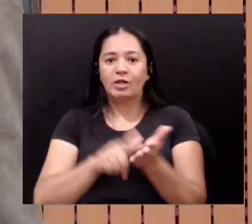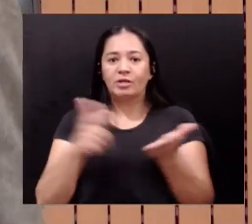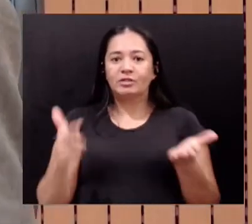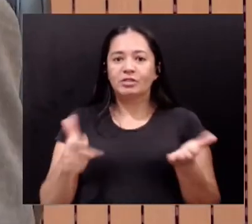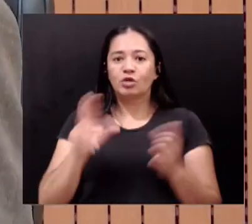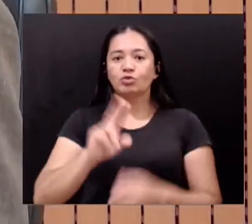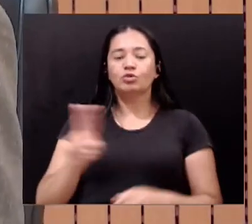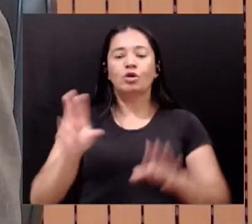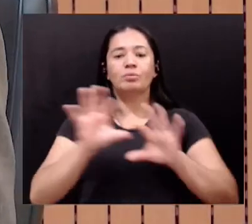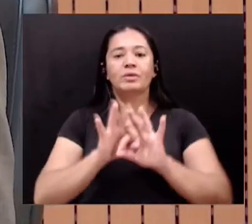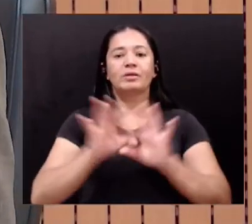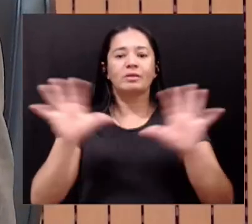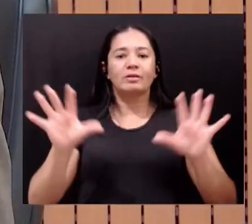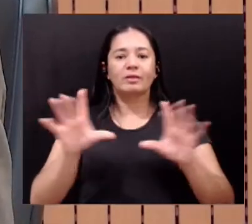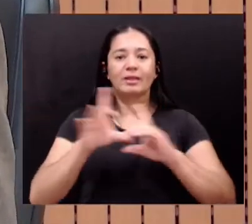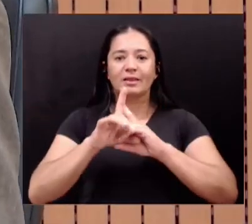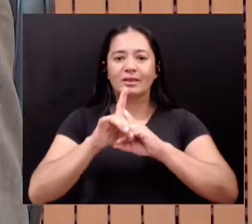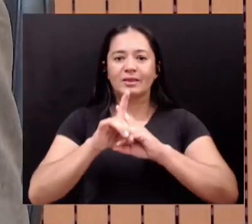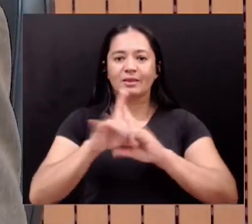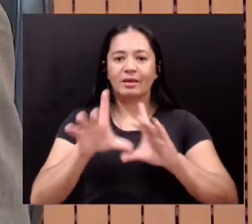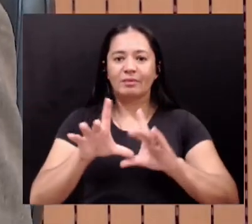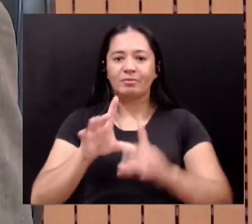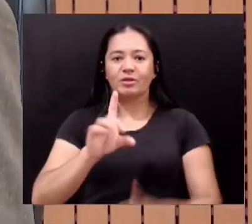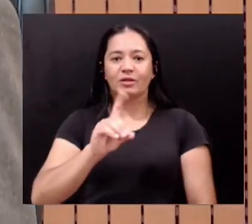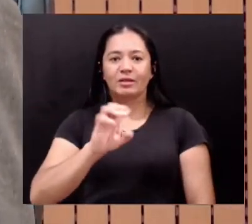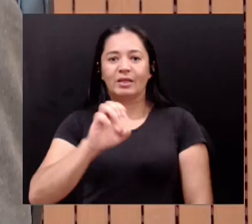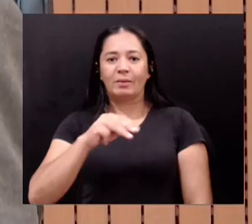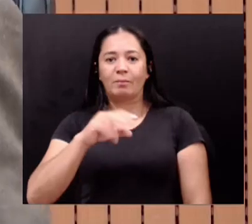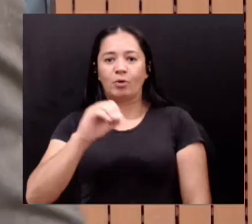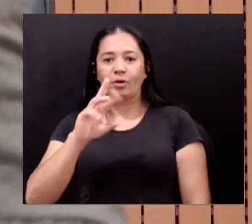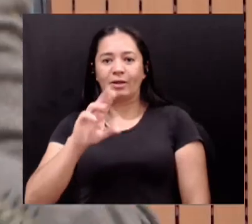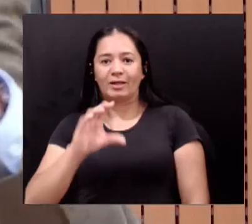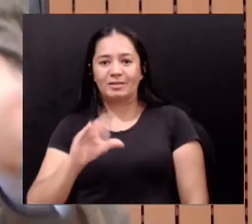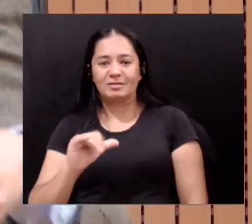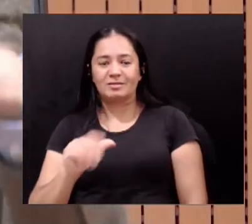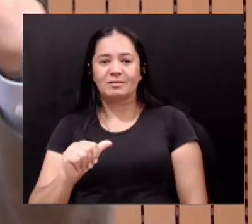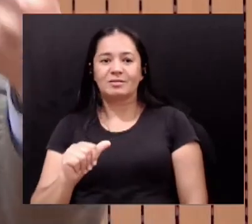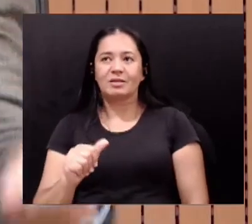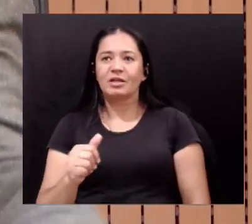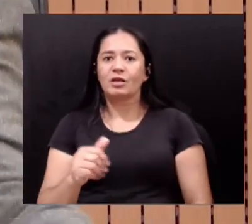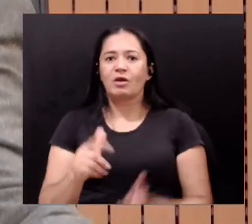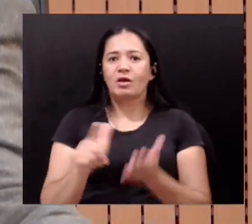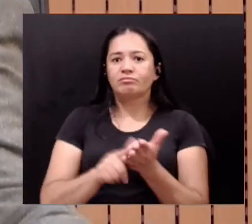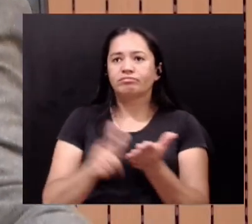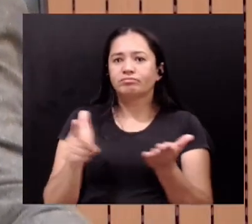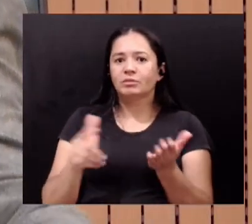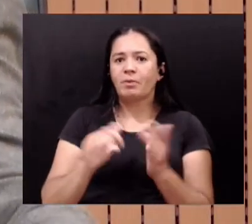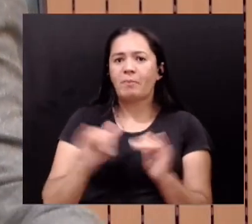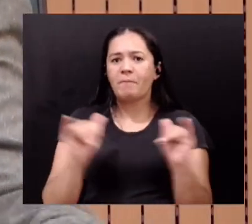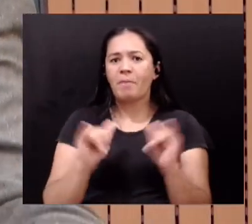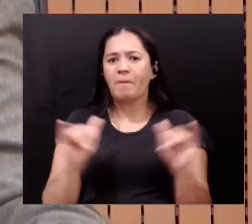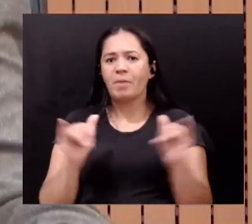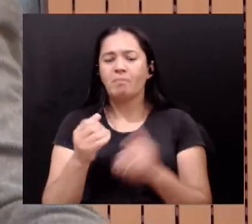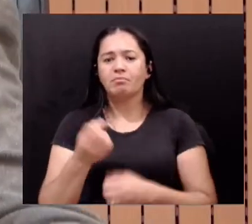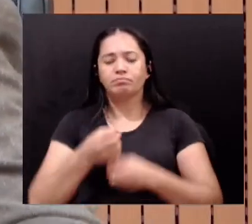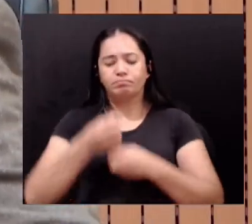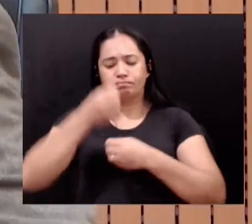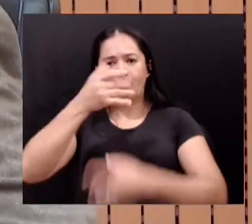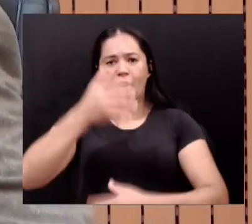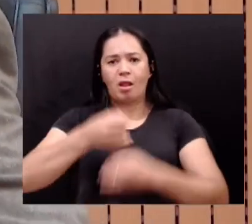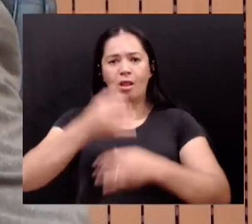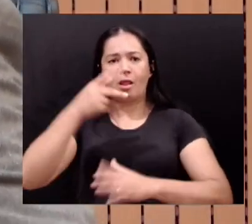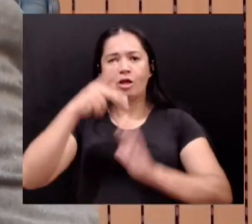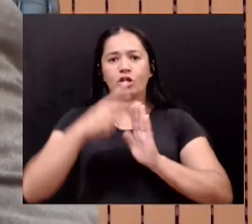e estampa em, acredito, 17 ou 18 edições, comentários a um projeto de instrução popular correndo